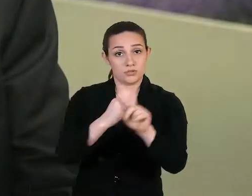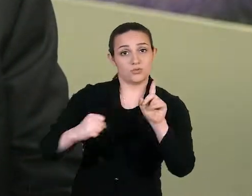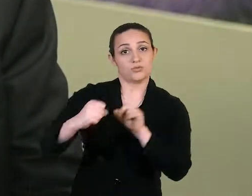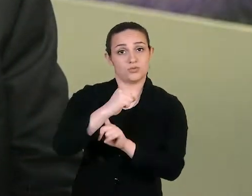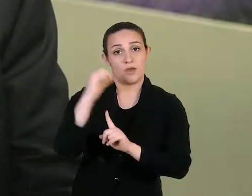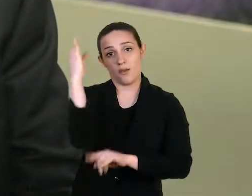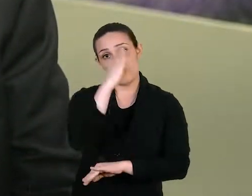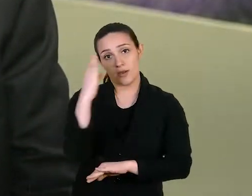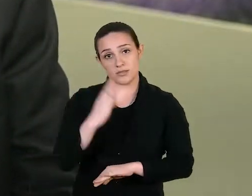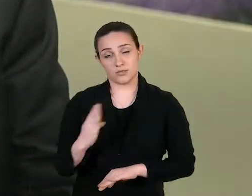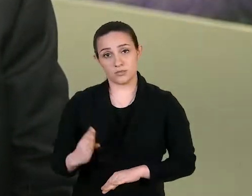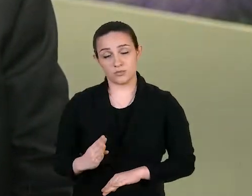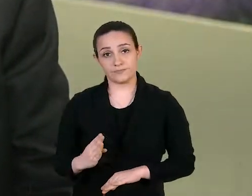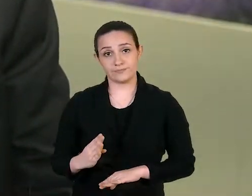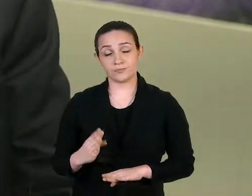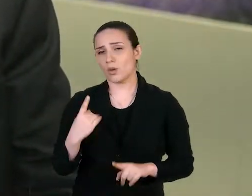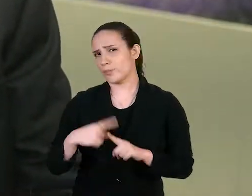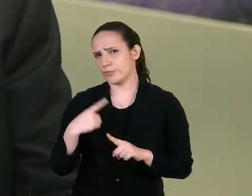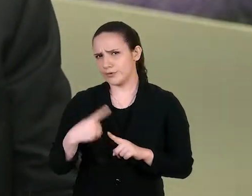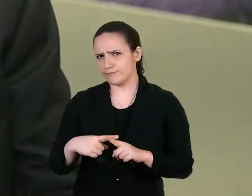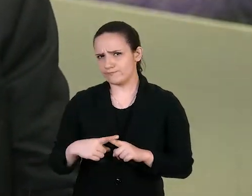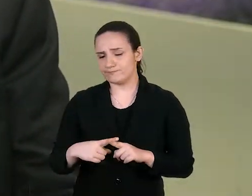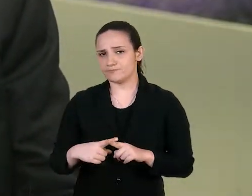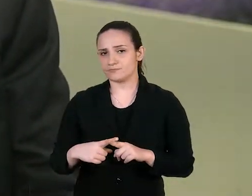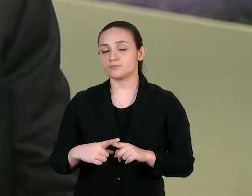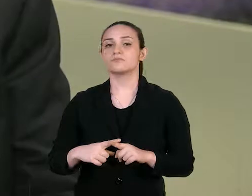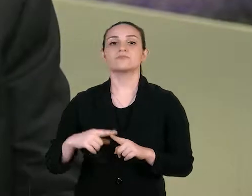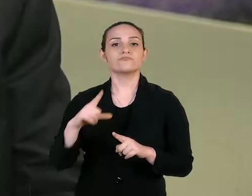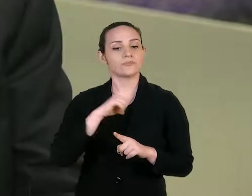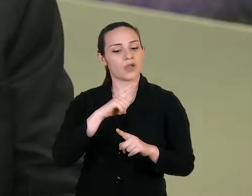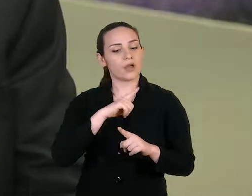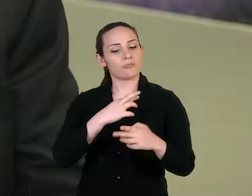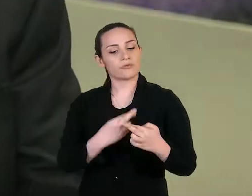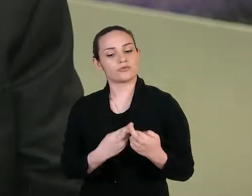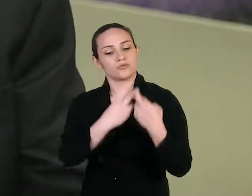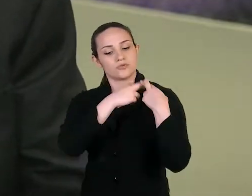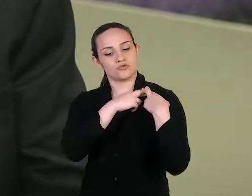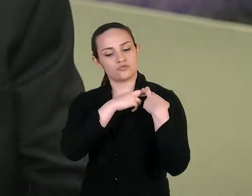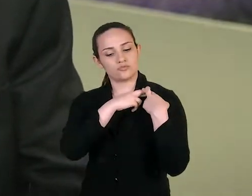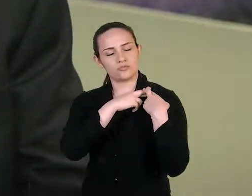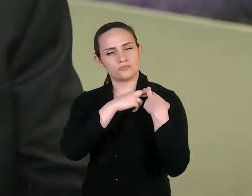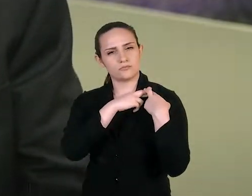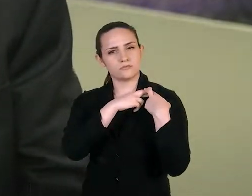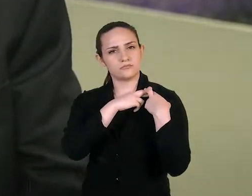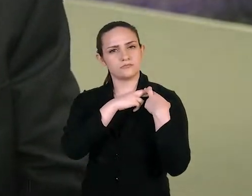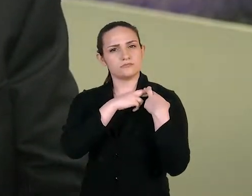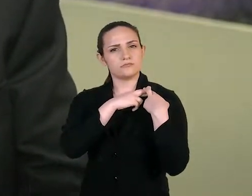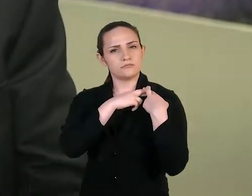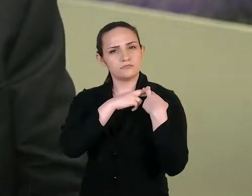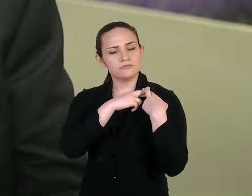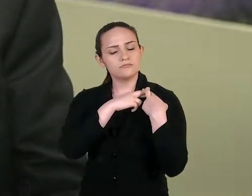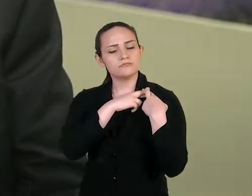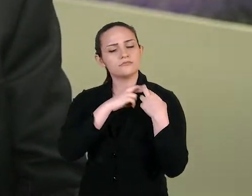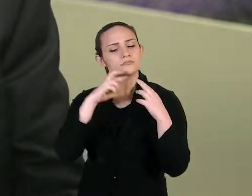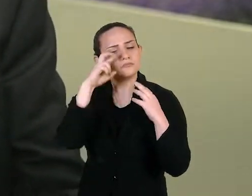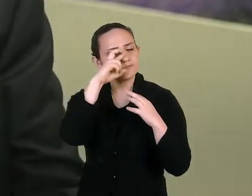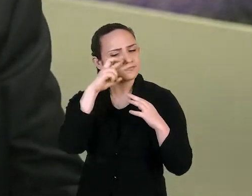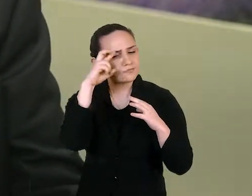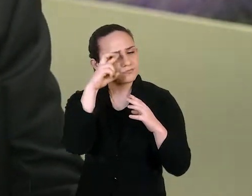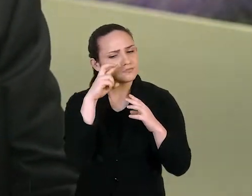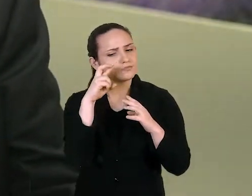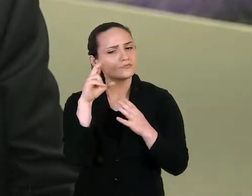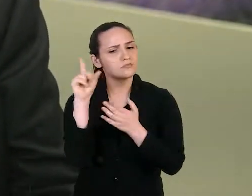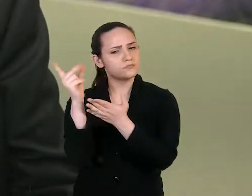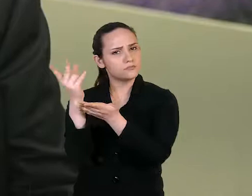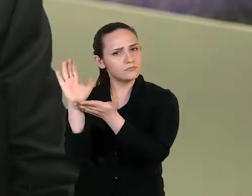sociedade brasileira, porque ele se encarrega de cuidar, os recursos públicos para